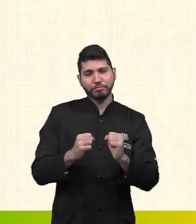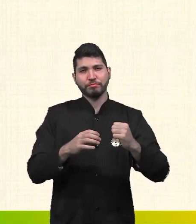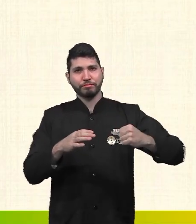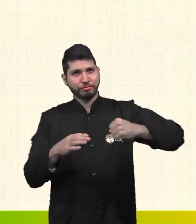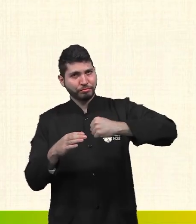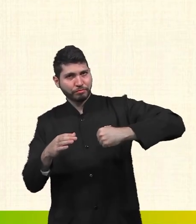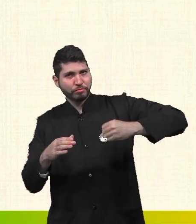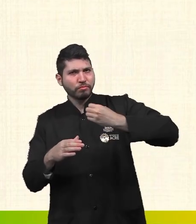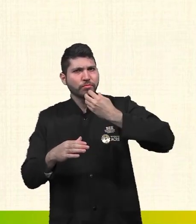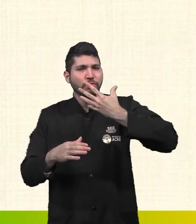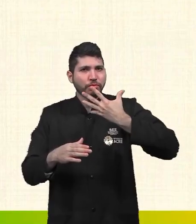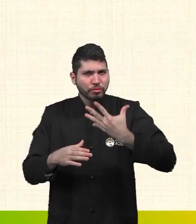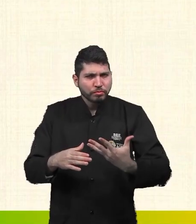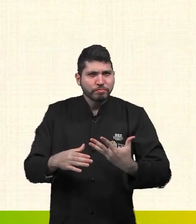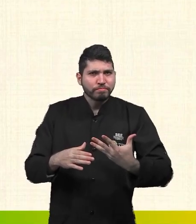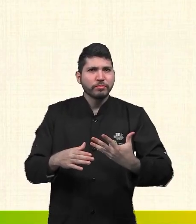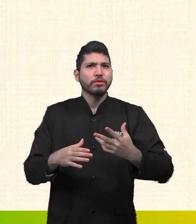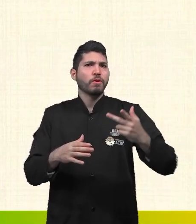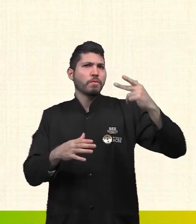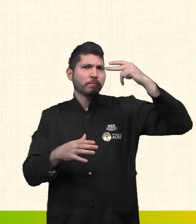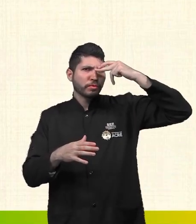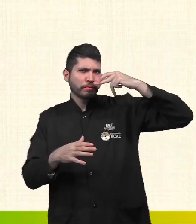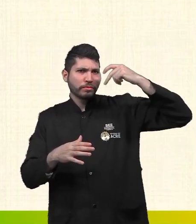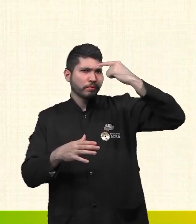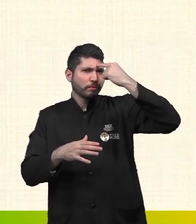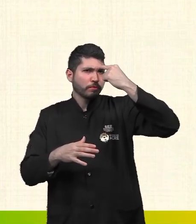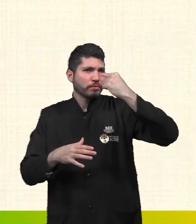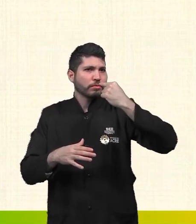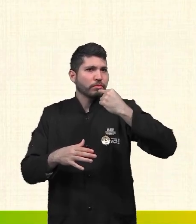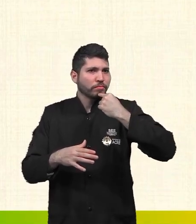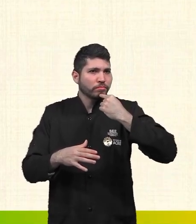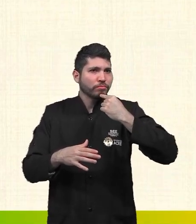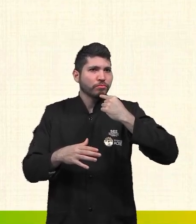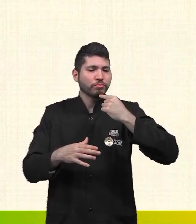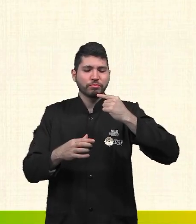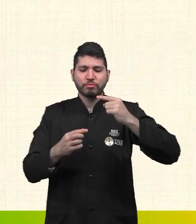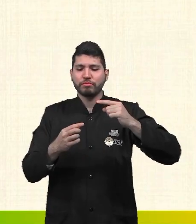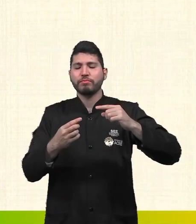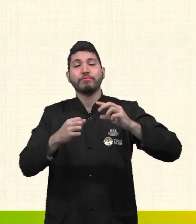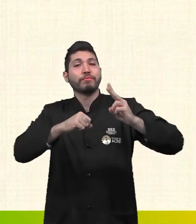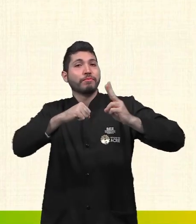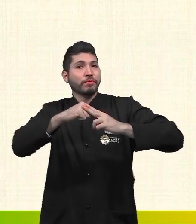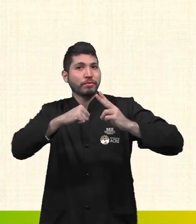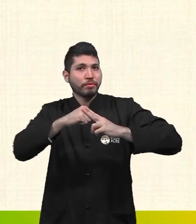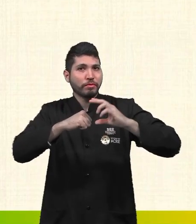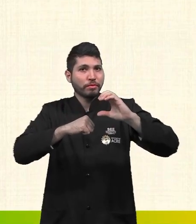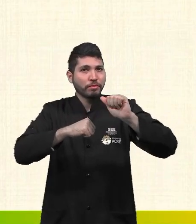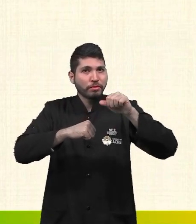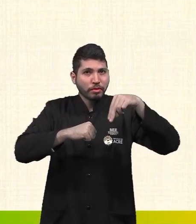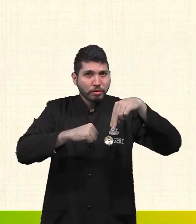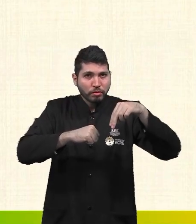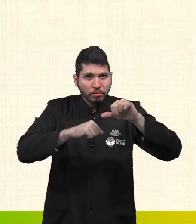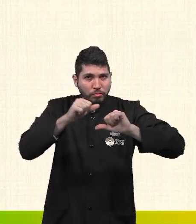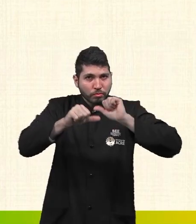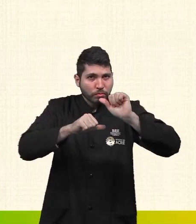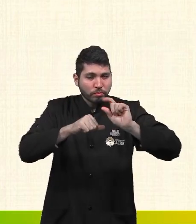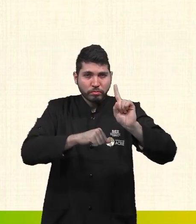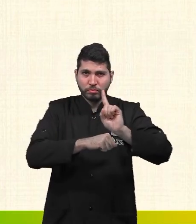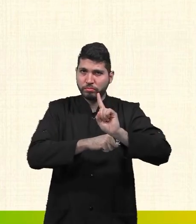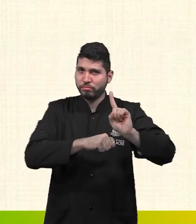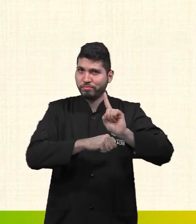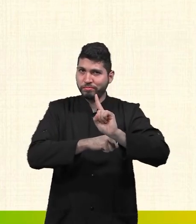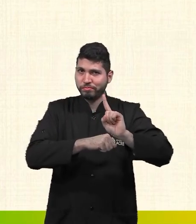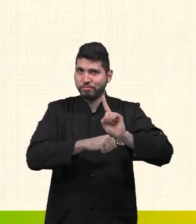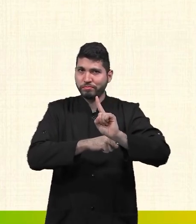bem. Observem aqui na imagem, pessoal, que nós temos o verbo can. Ele não vai ser modificado, mesmo